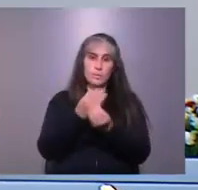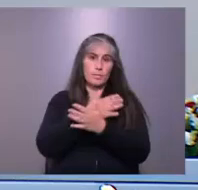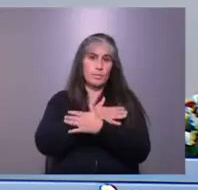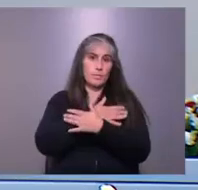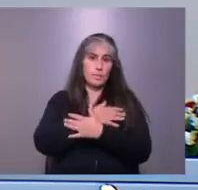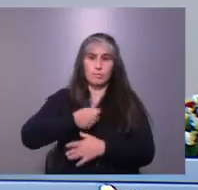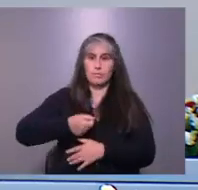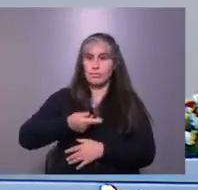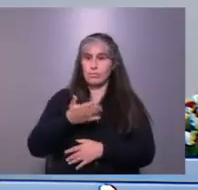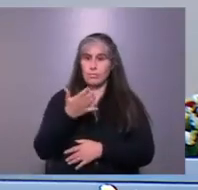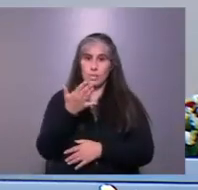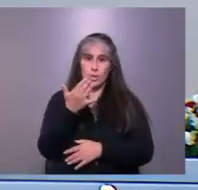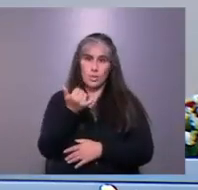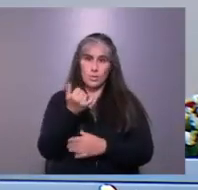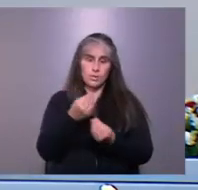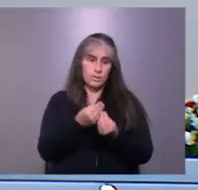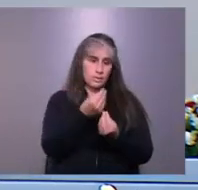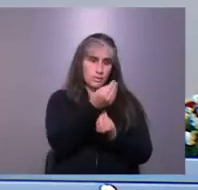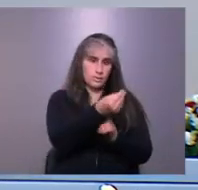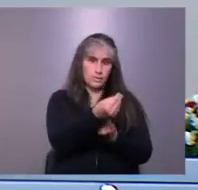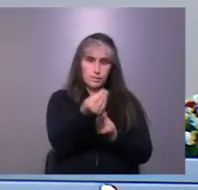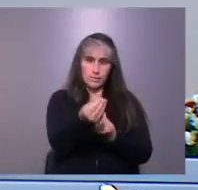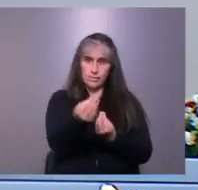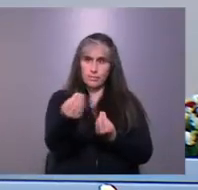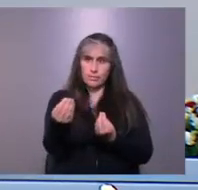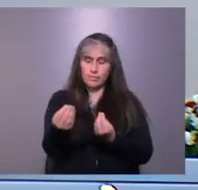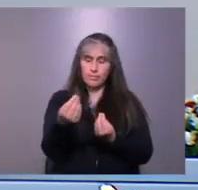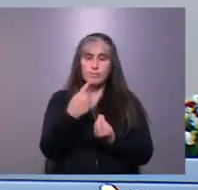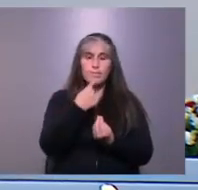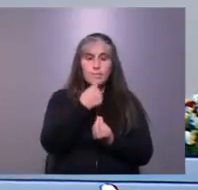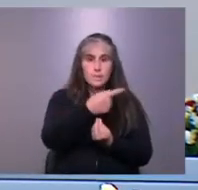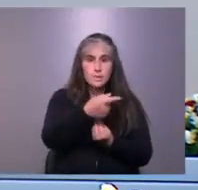seus discípulos, dizendo: